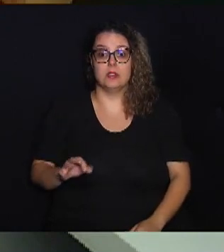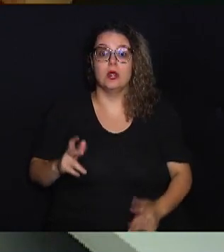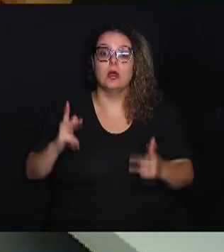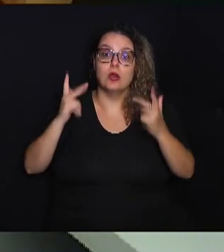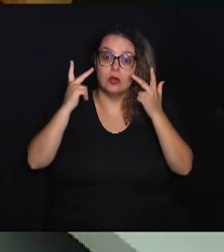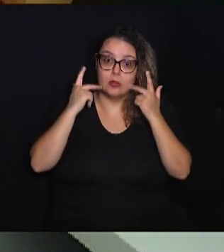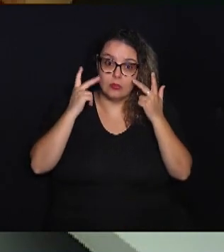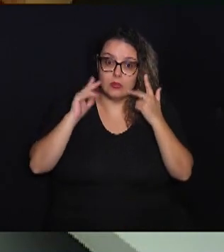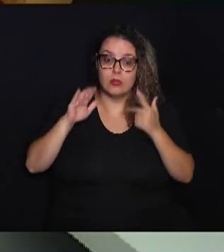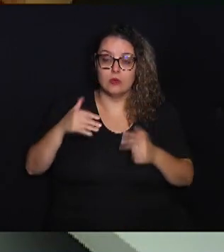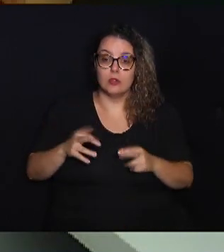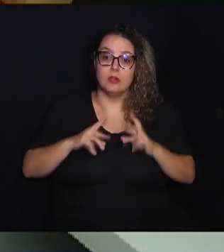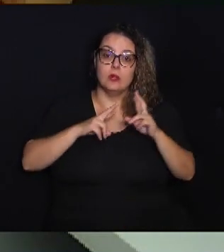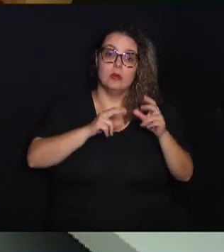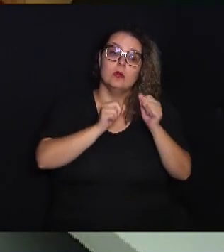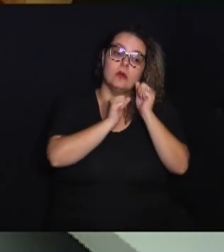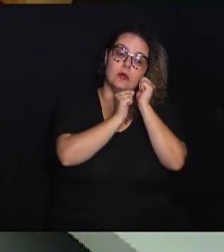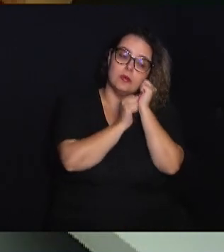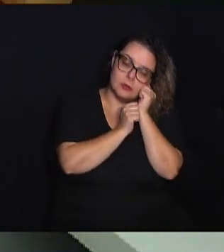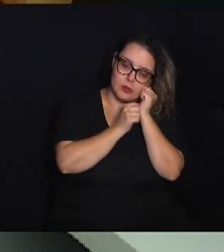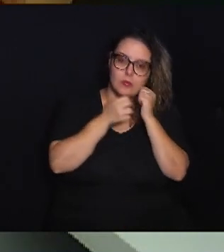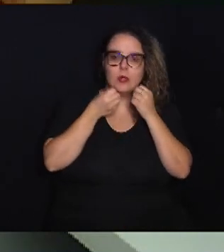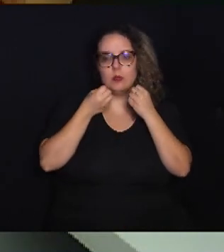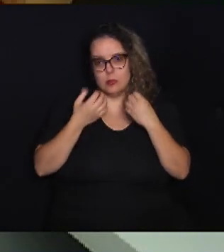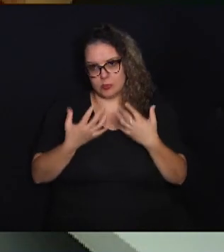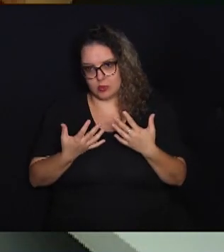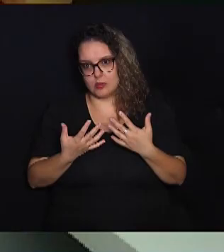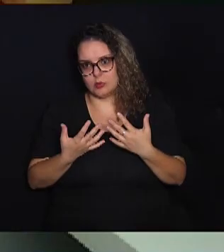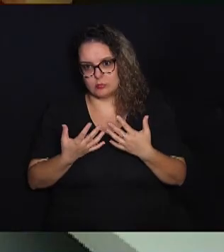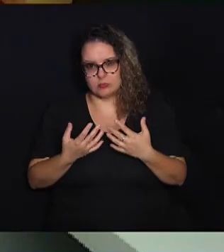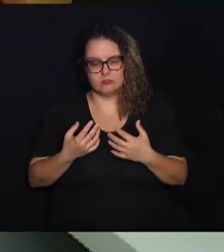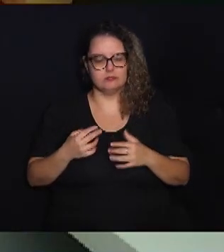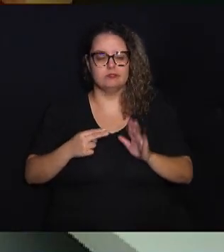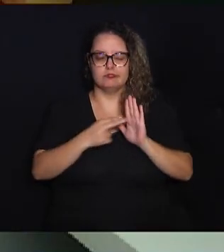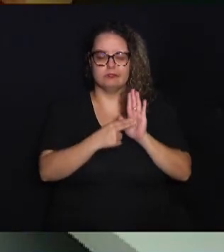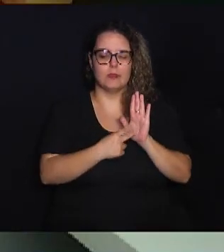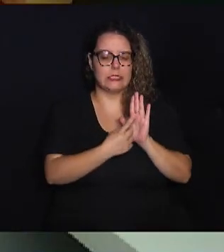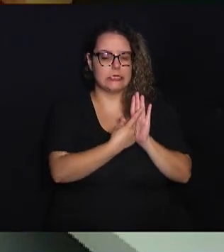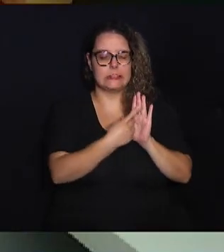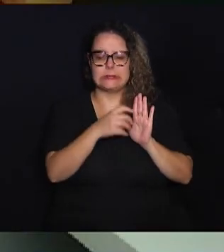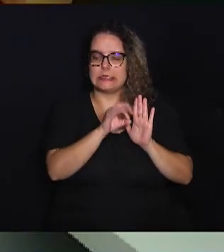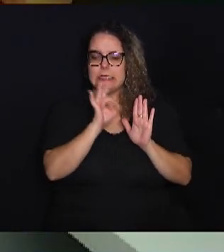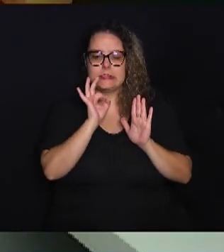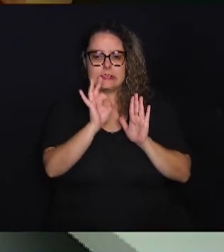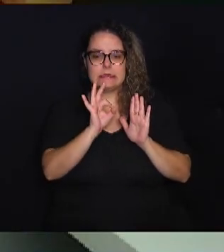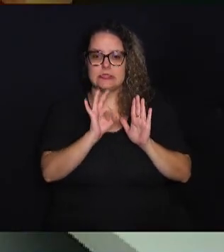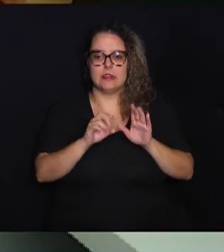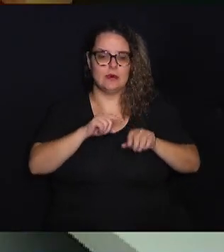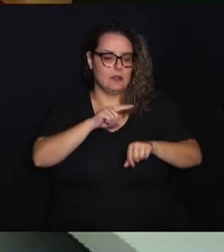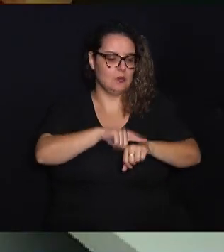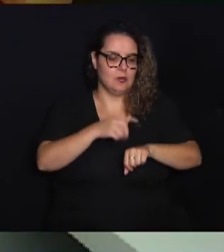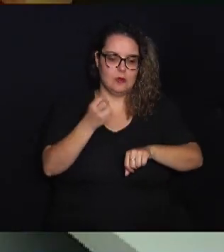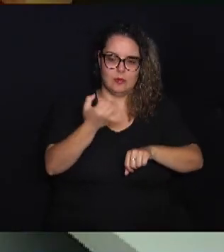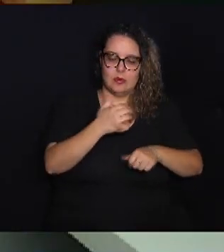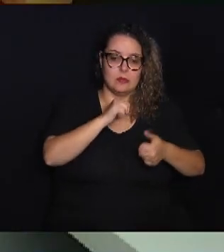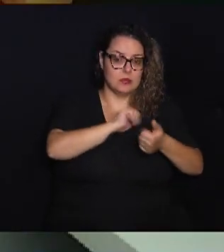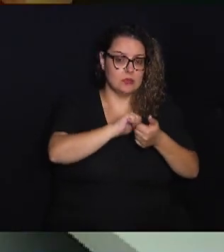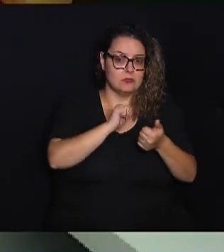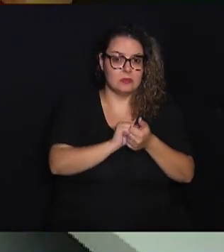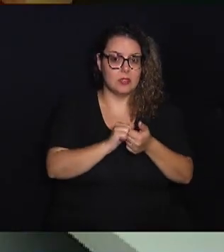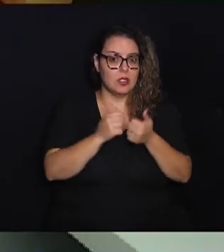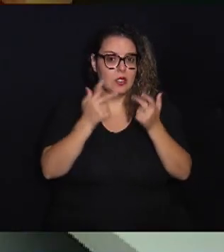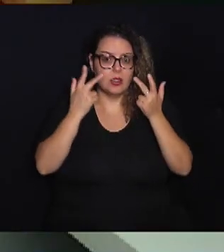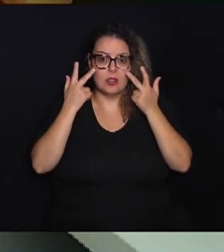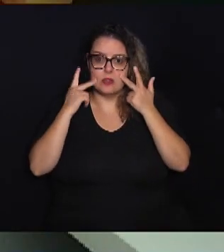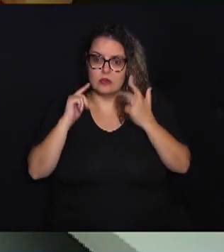quando você tem uma boa noite de sono, assim, uma noite nota 10, vamos dizer assim, né, dormir o número de horas com qualidade, você geralmente não vai